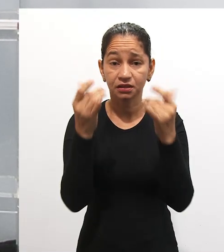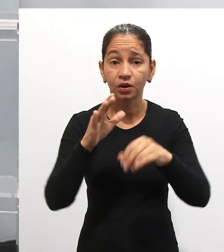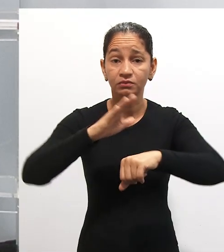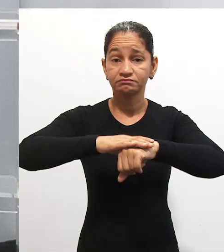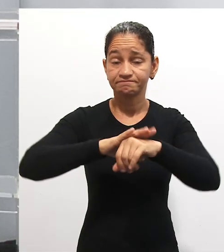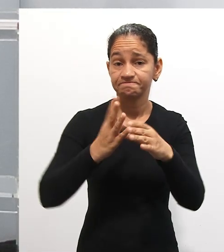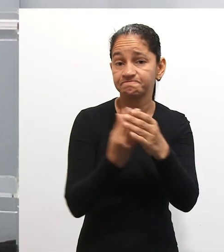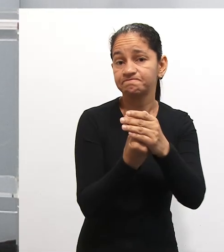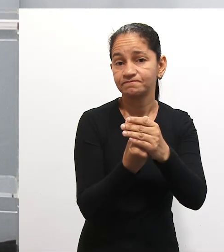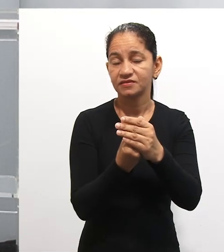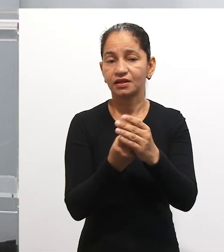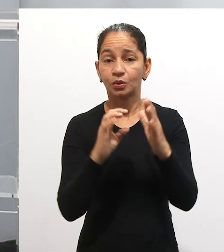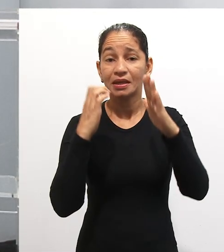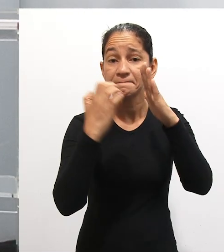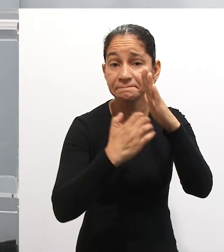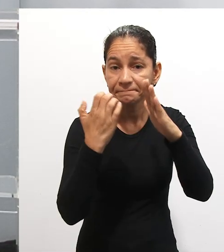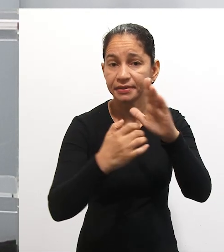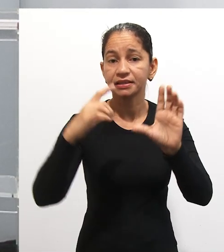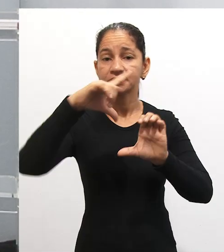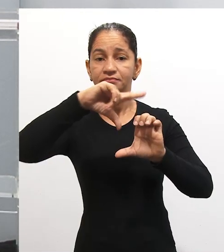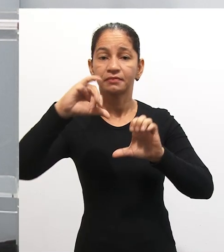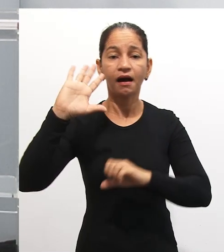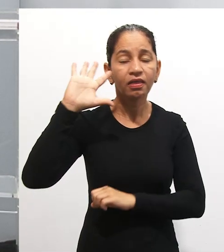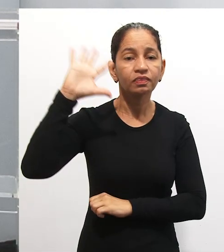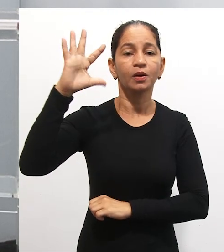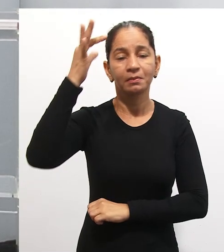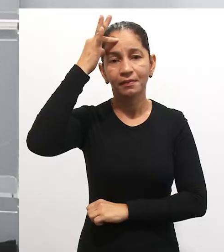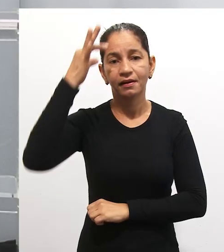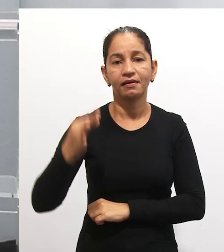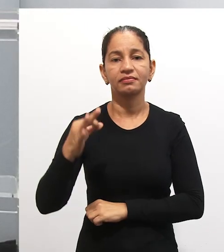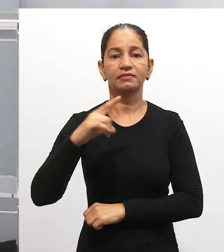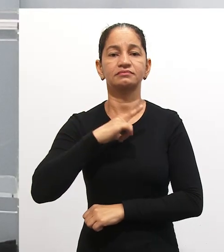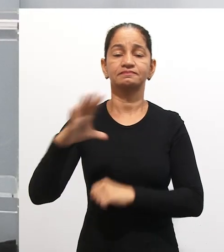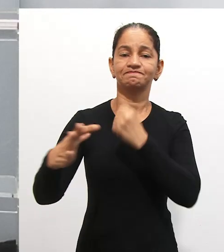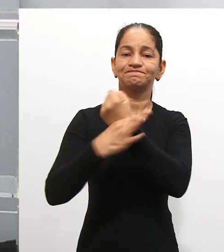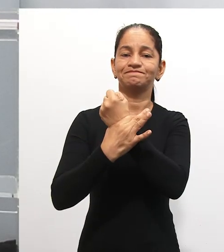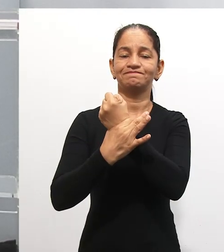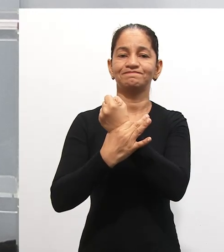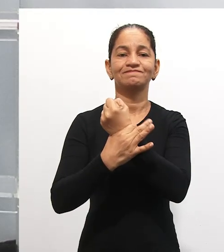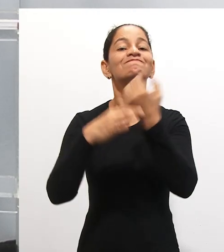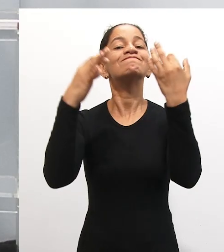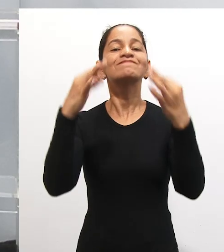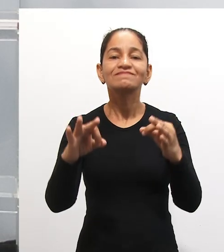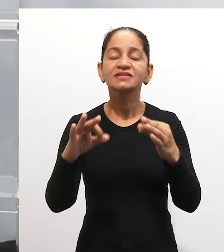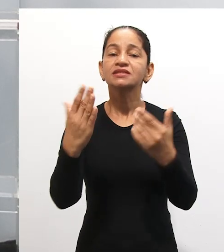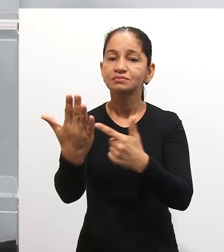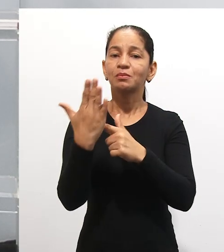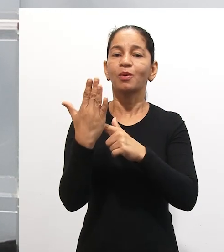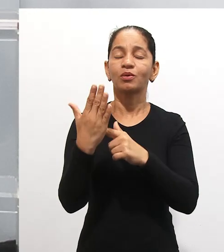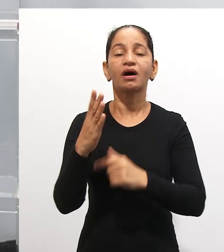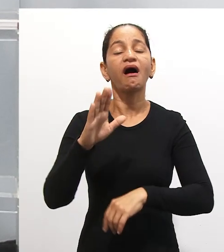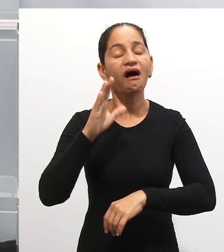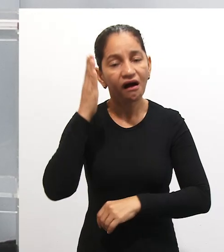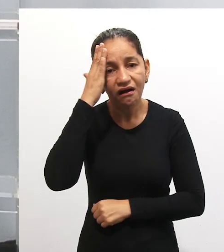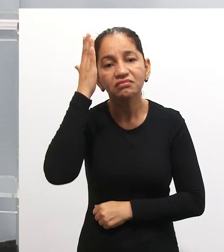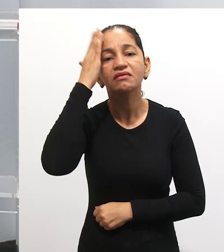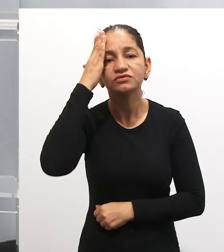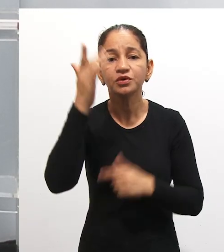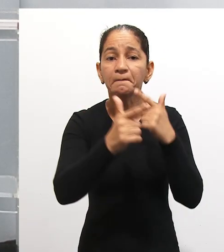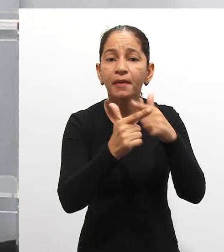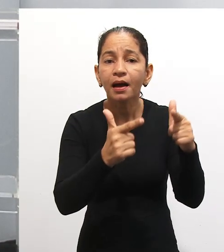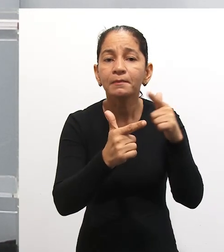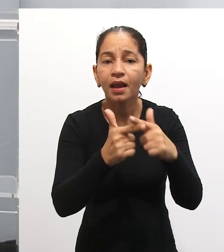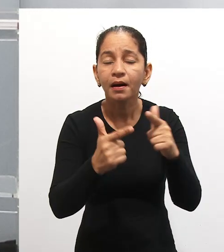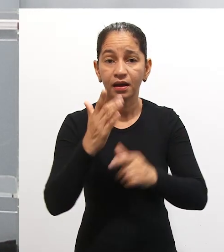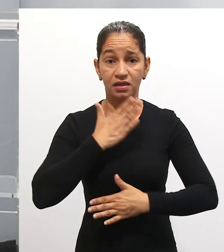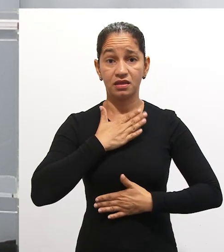esses indicadores eles são fundamentais para te deixar seguro. Ele mostra, ele coloca o dedo onde está o problema e você vai e